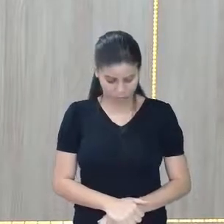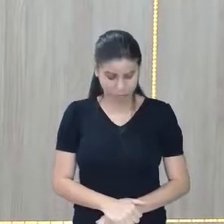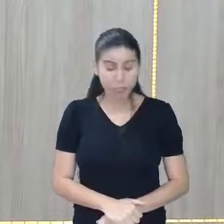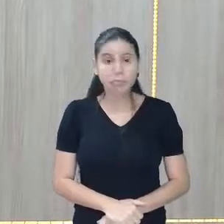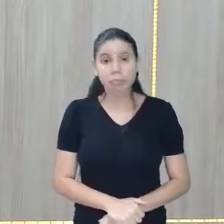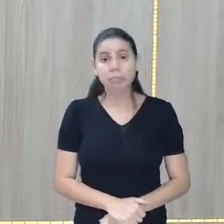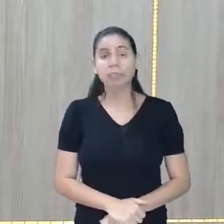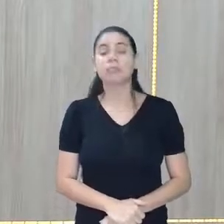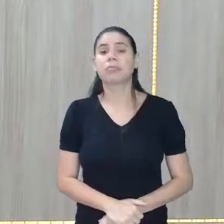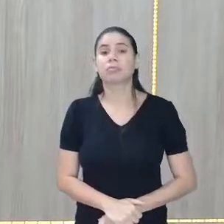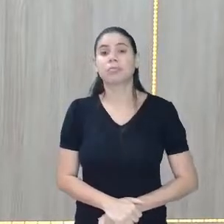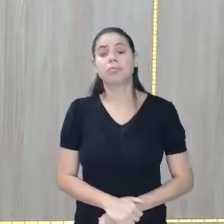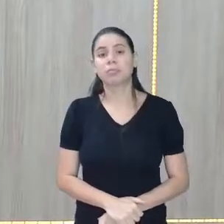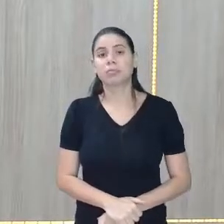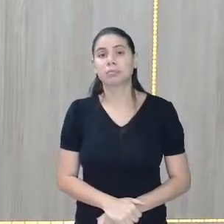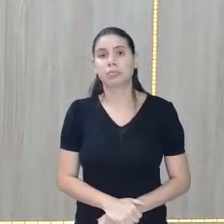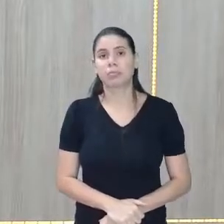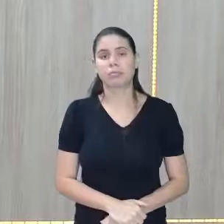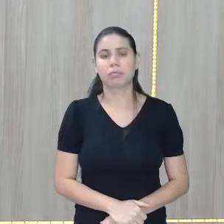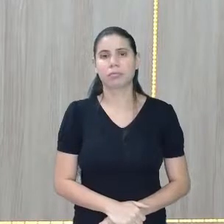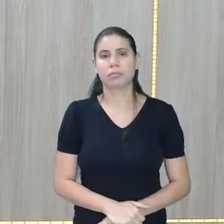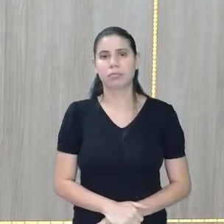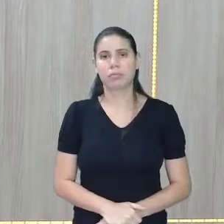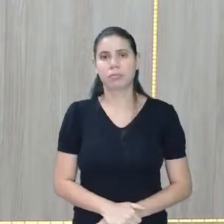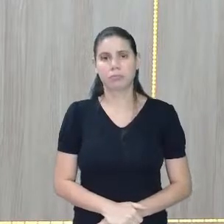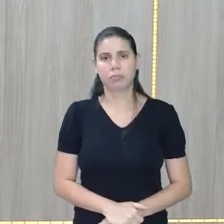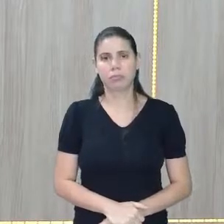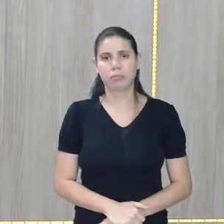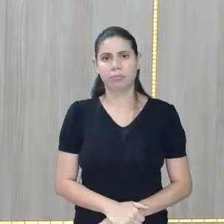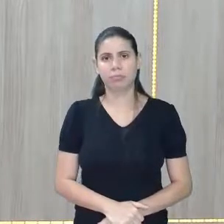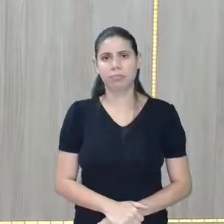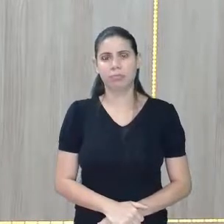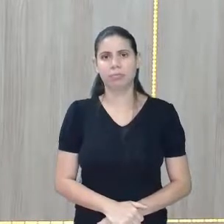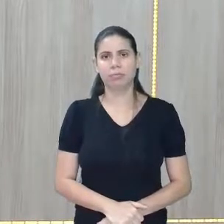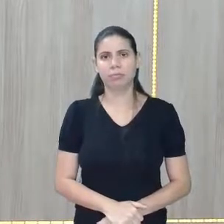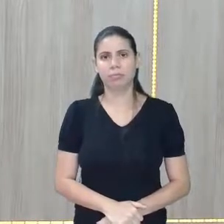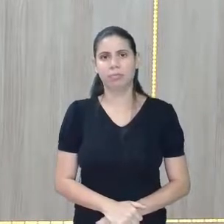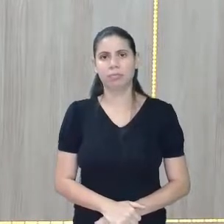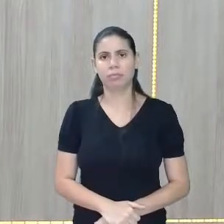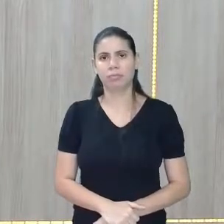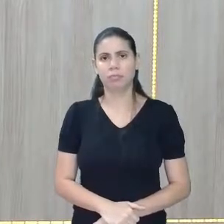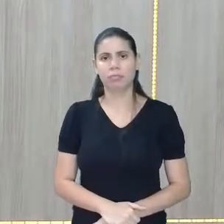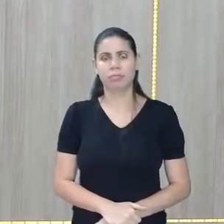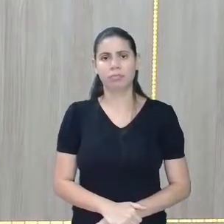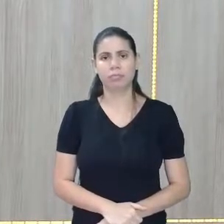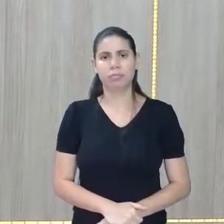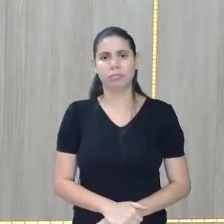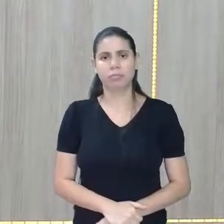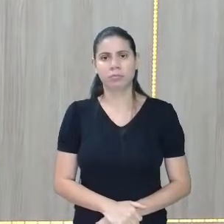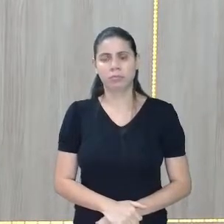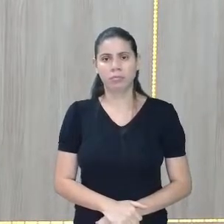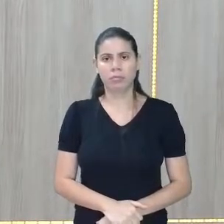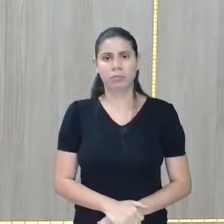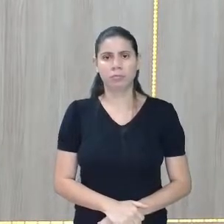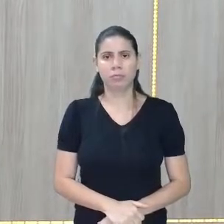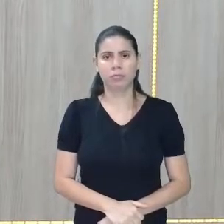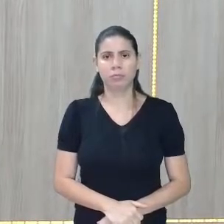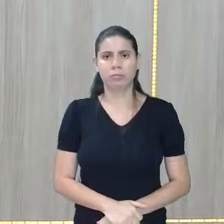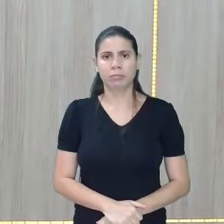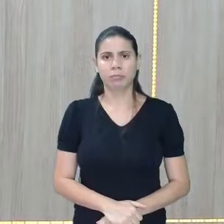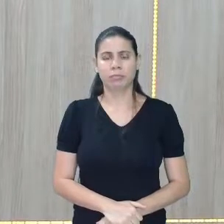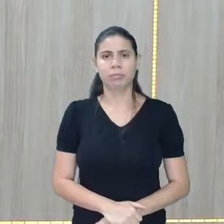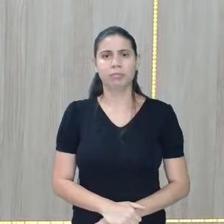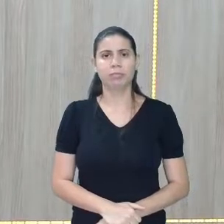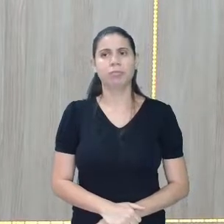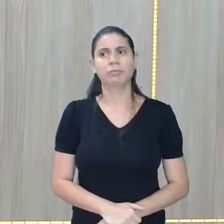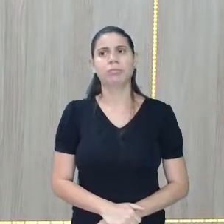support, understand, admit, allow, anticipate, appreciate,